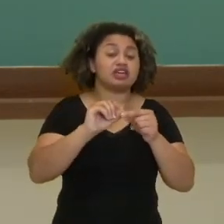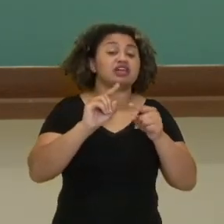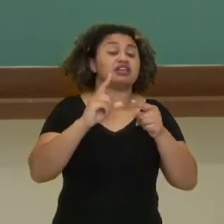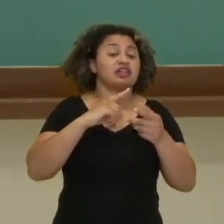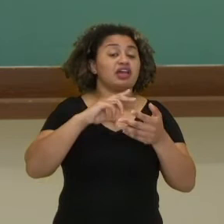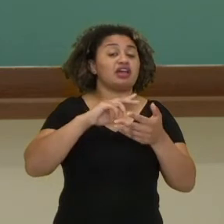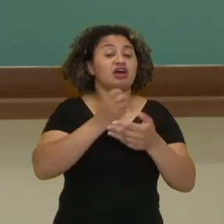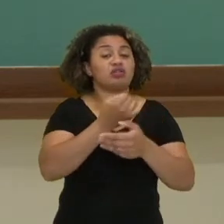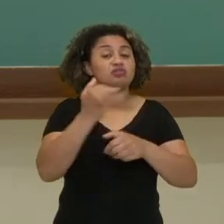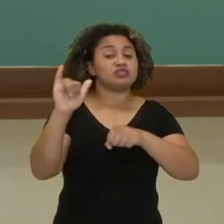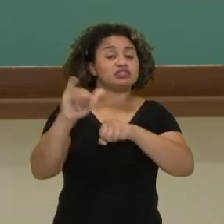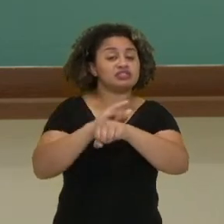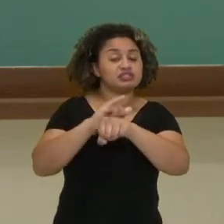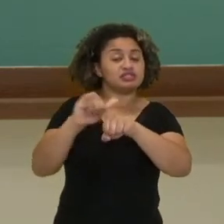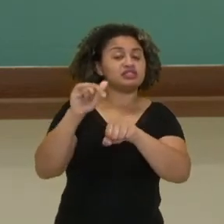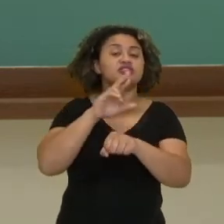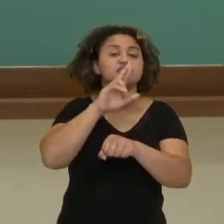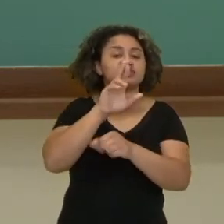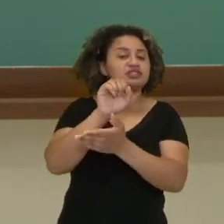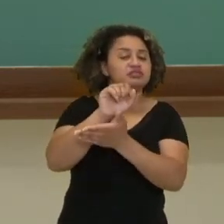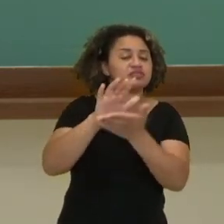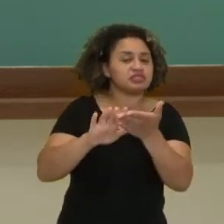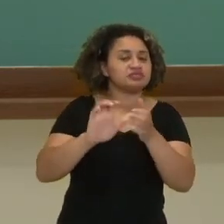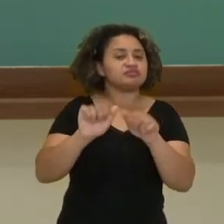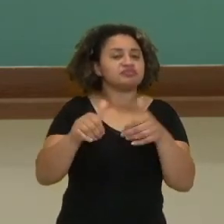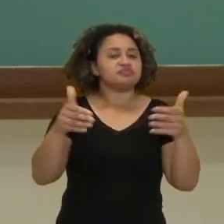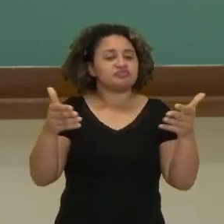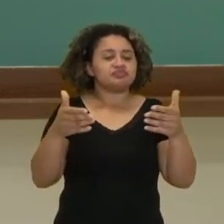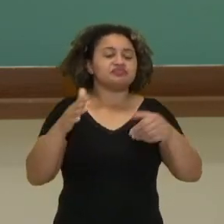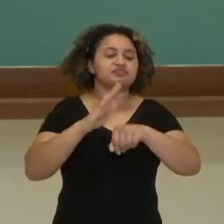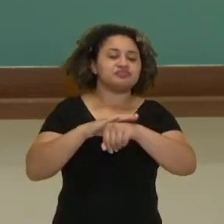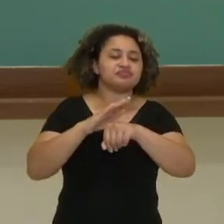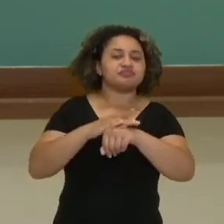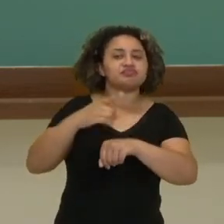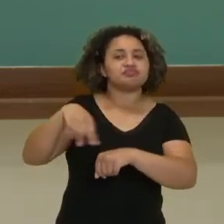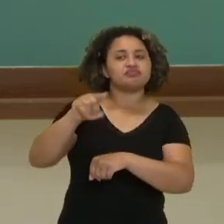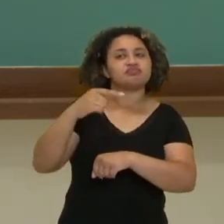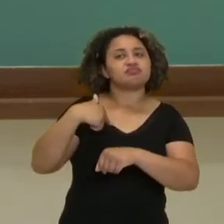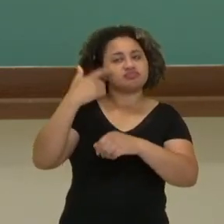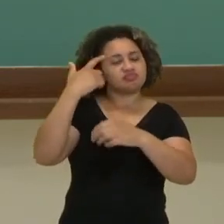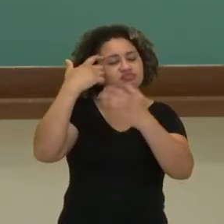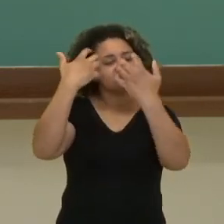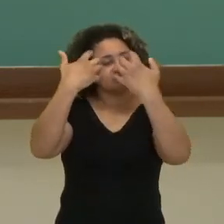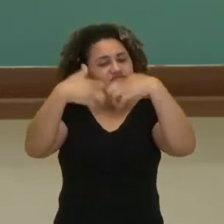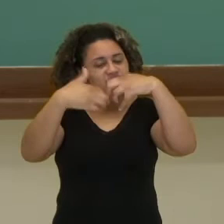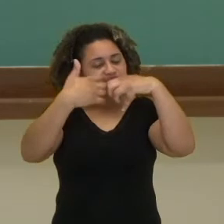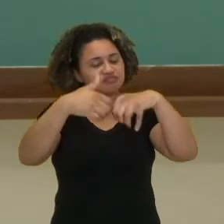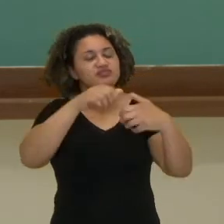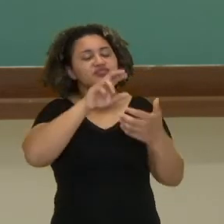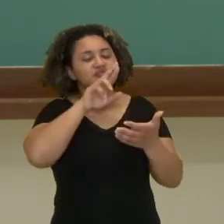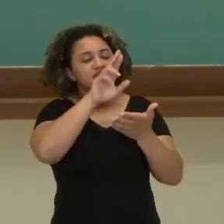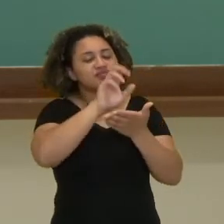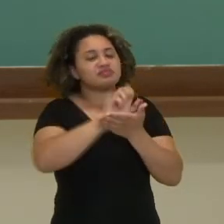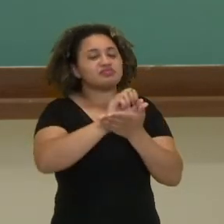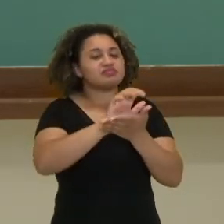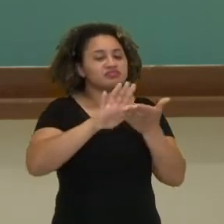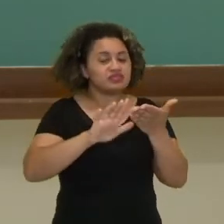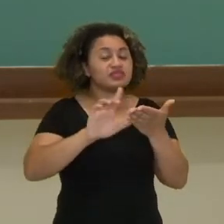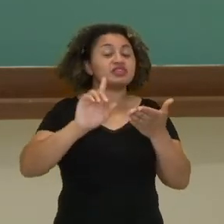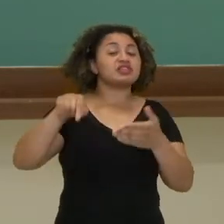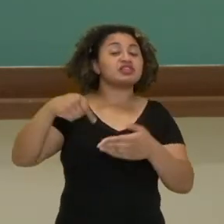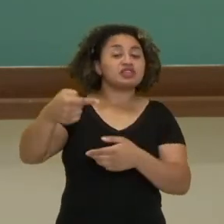de resolver o mesmo exercício. Então, a professora vai dar um tempinho para você fazer o teu exercício e